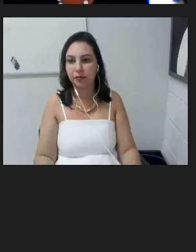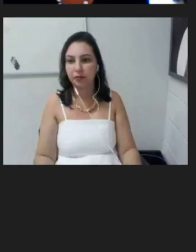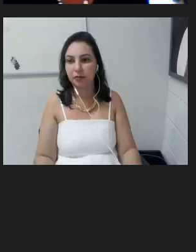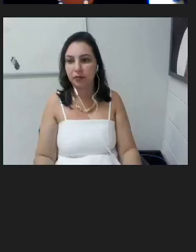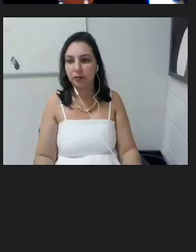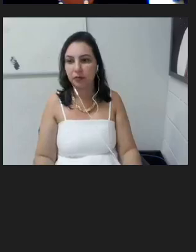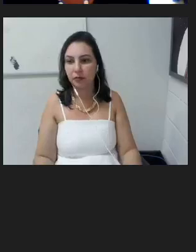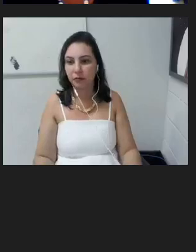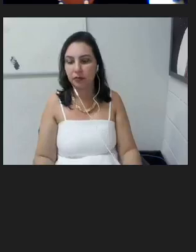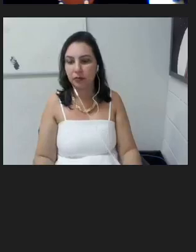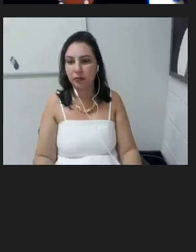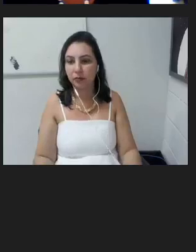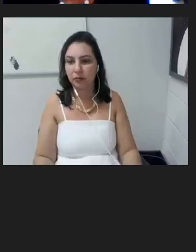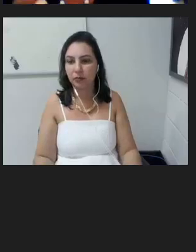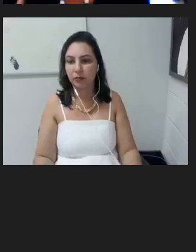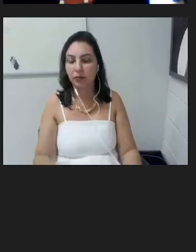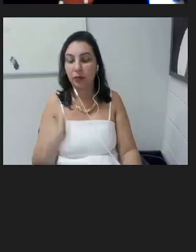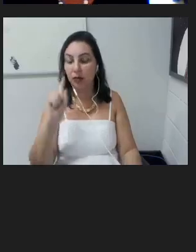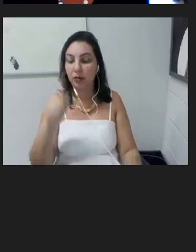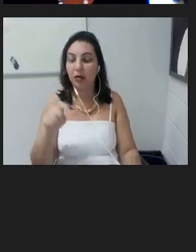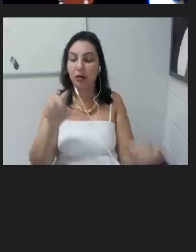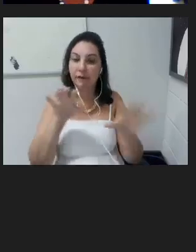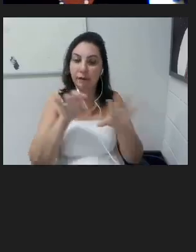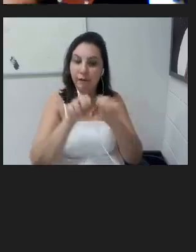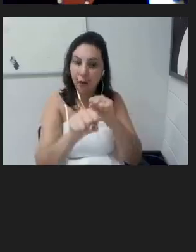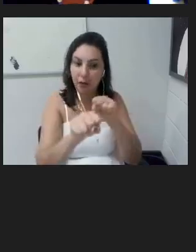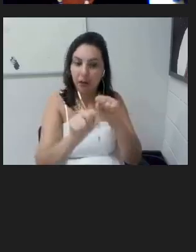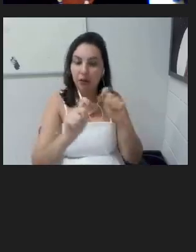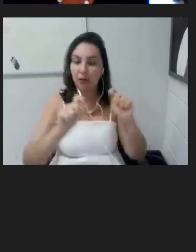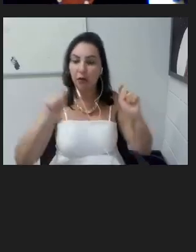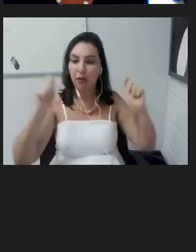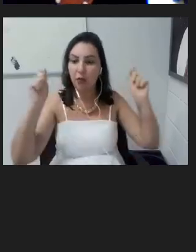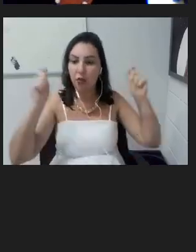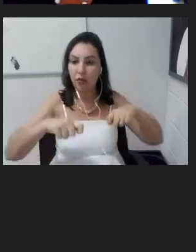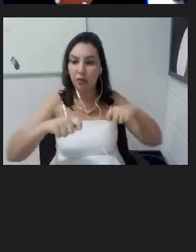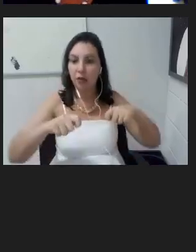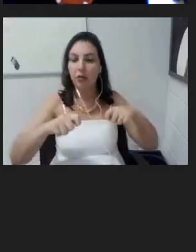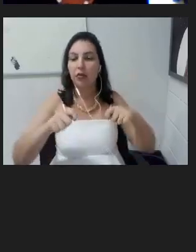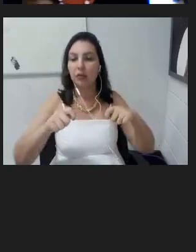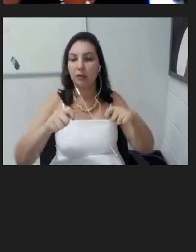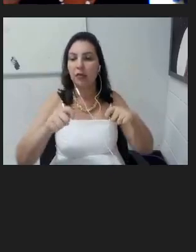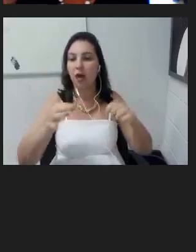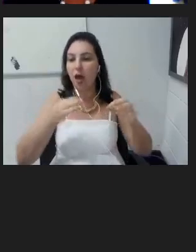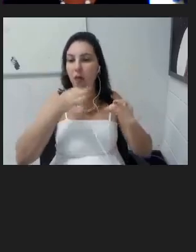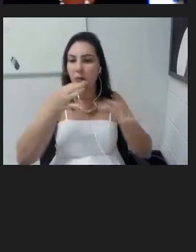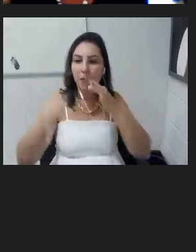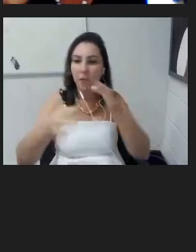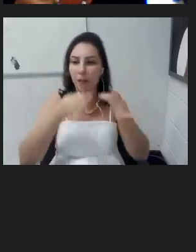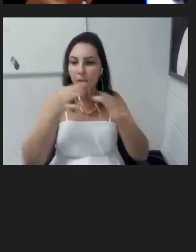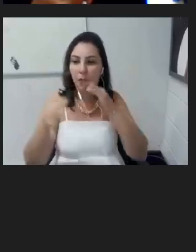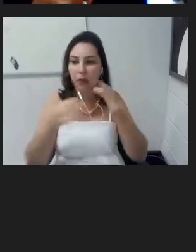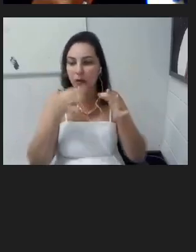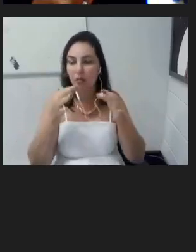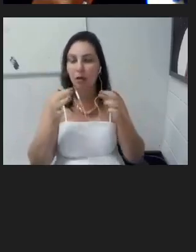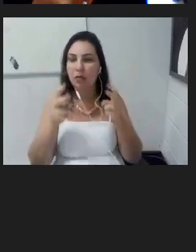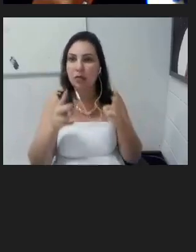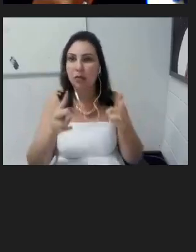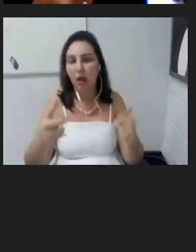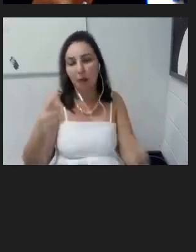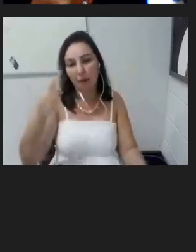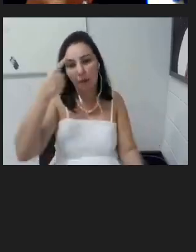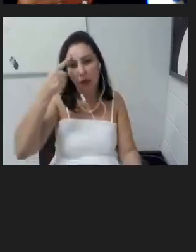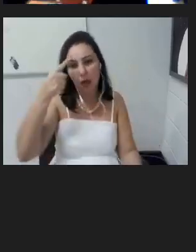desse momento de formação, que é possível você trazer algumas sugestões e a gente ficar com essa pergunta na